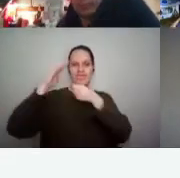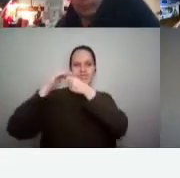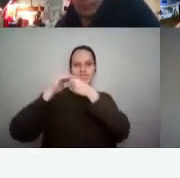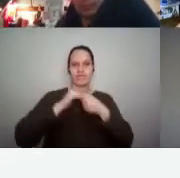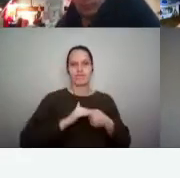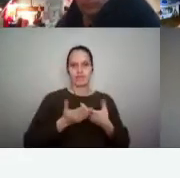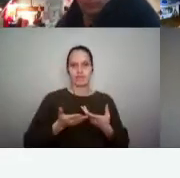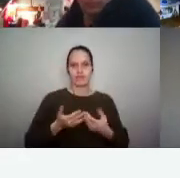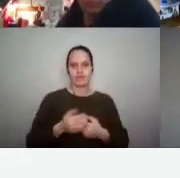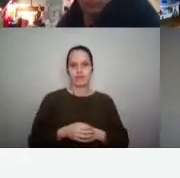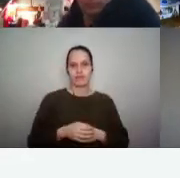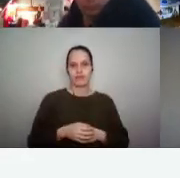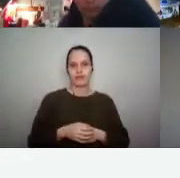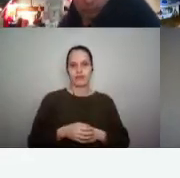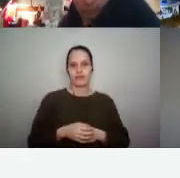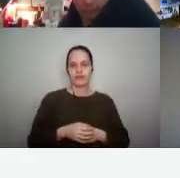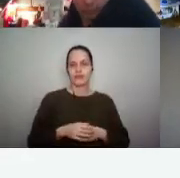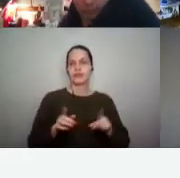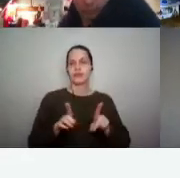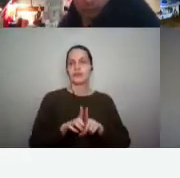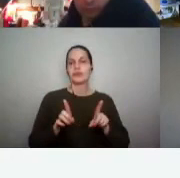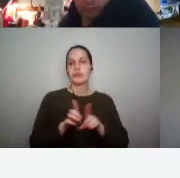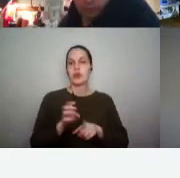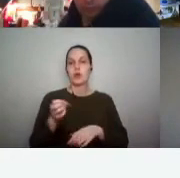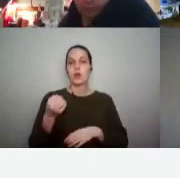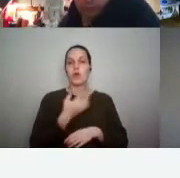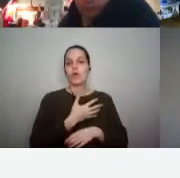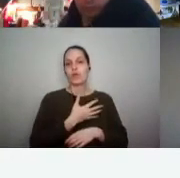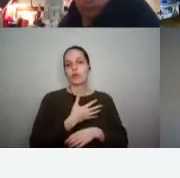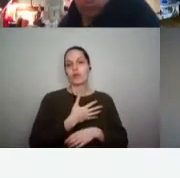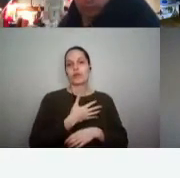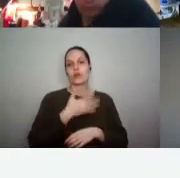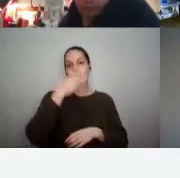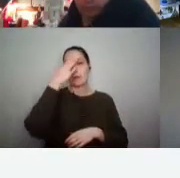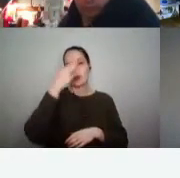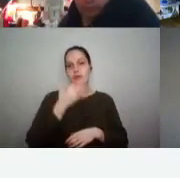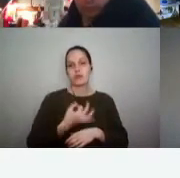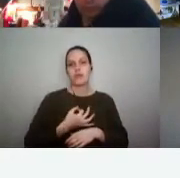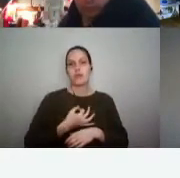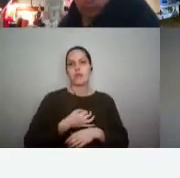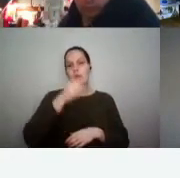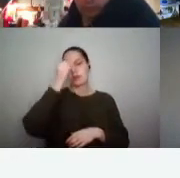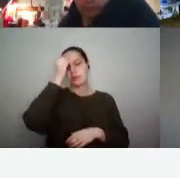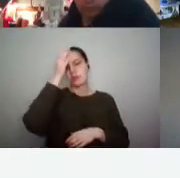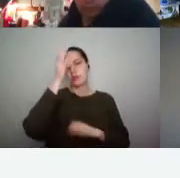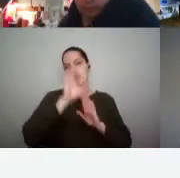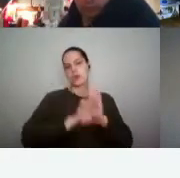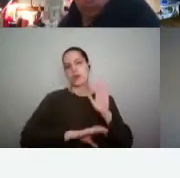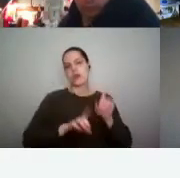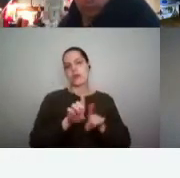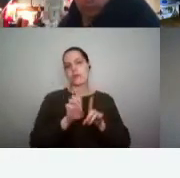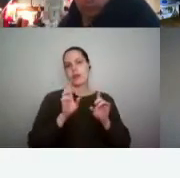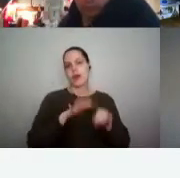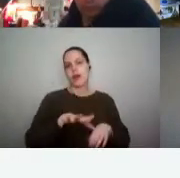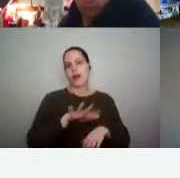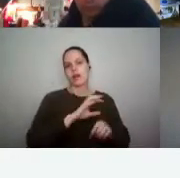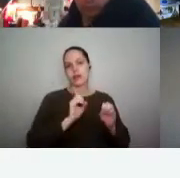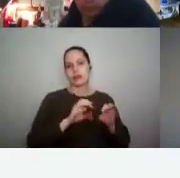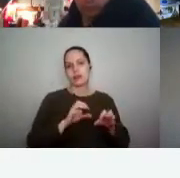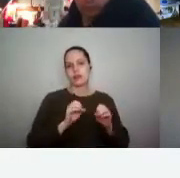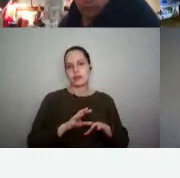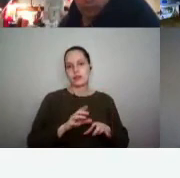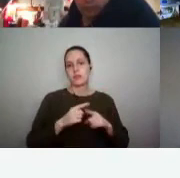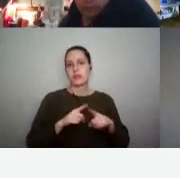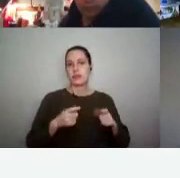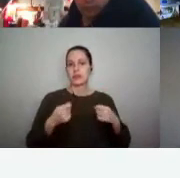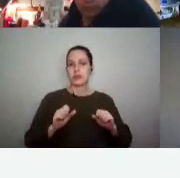novas interpretações aos conhecimentos curriculares e o ensino, né? Então, mas essa condição ela exige um esforço, ela